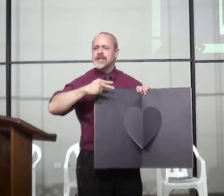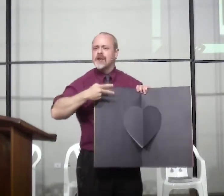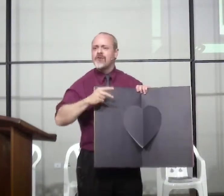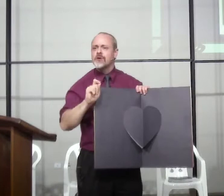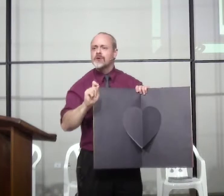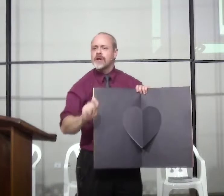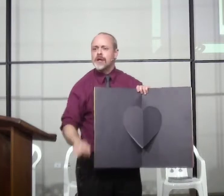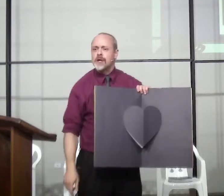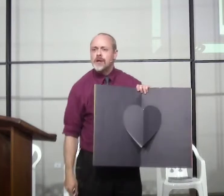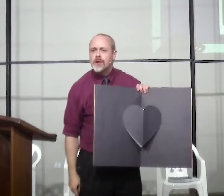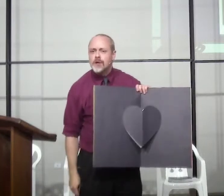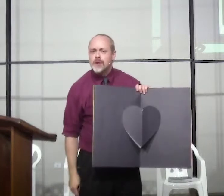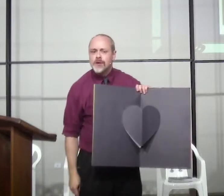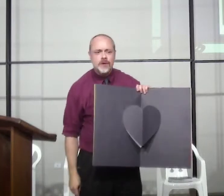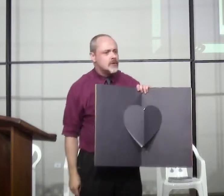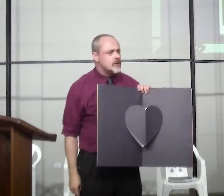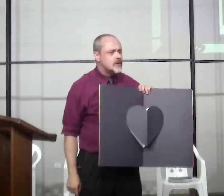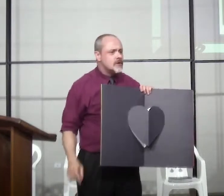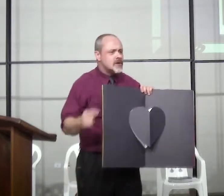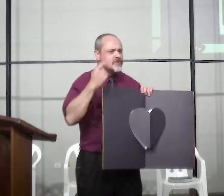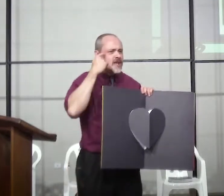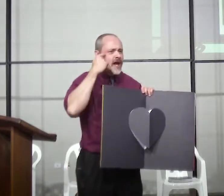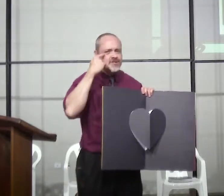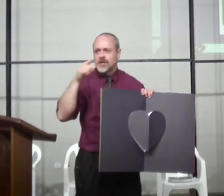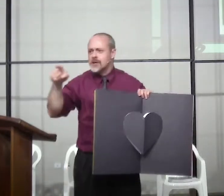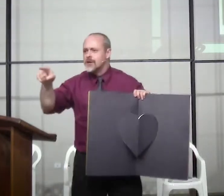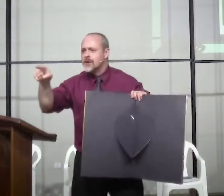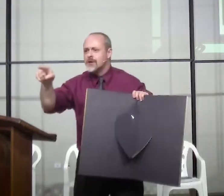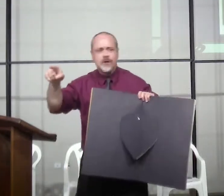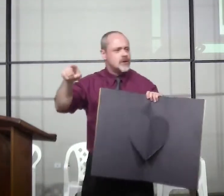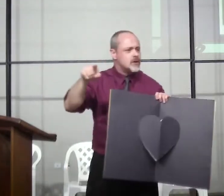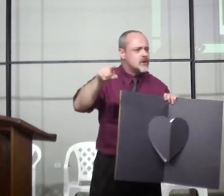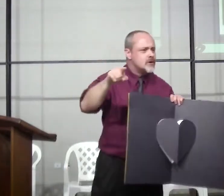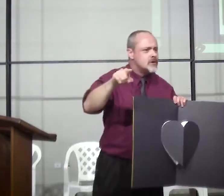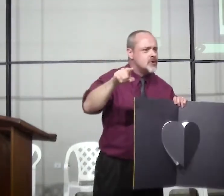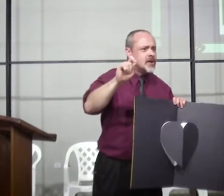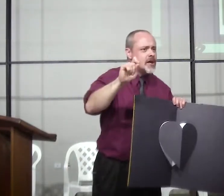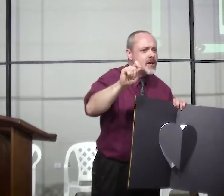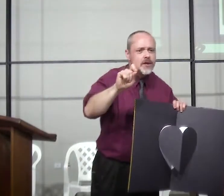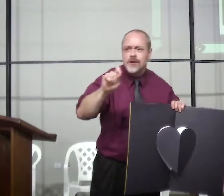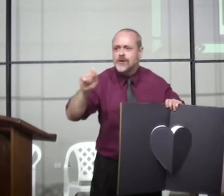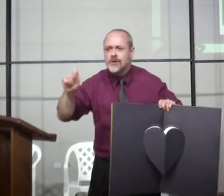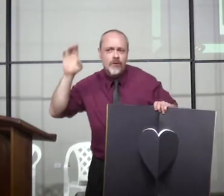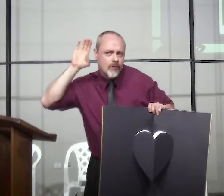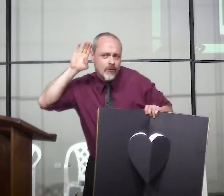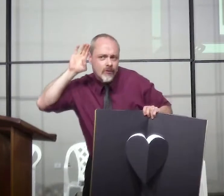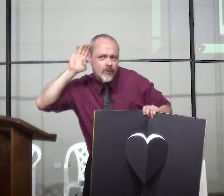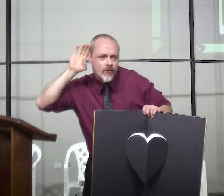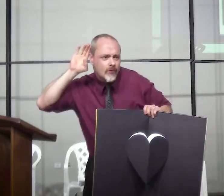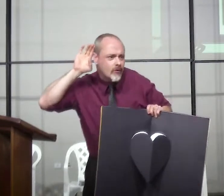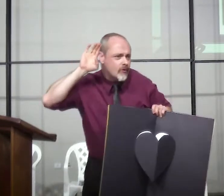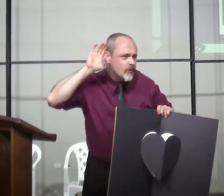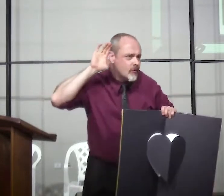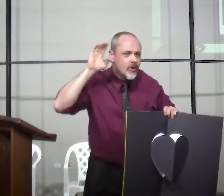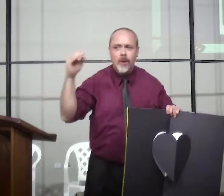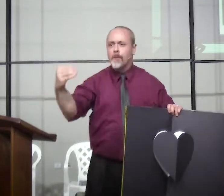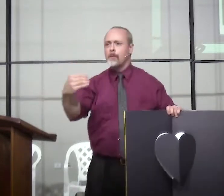Que significa o quê? O que você acha? O quê?